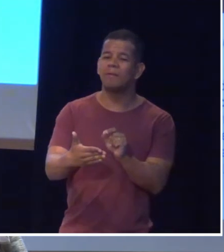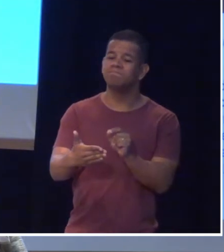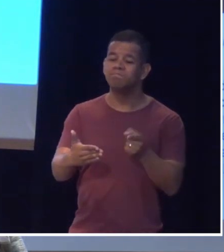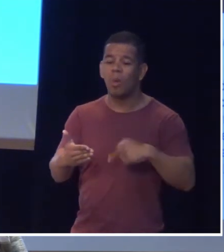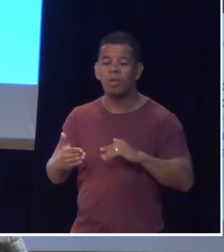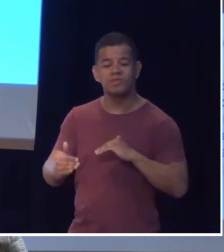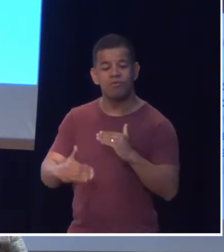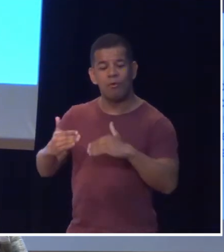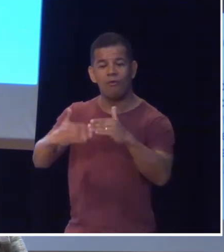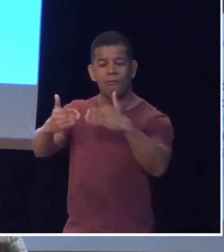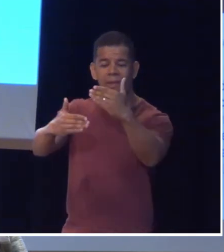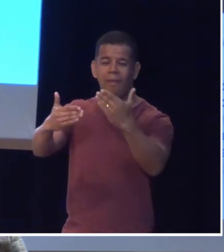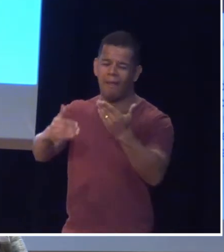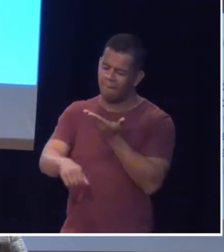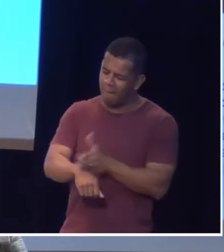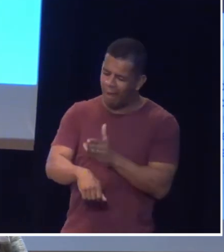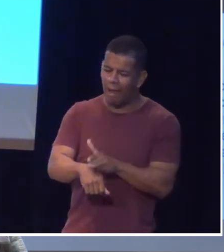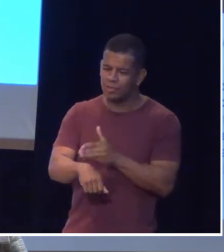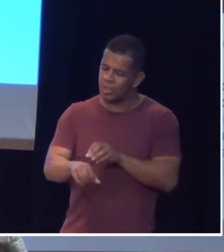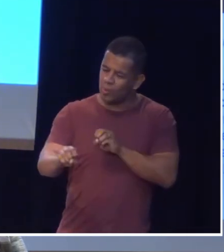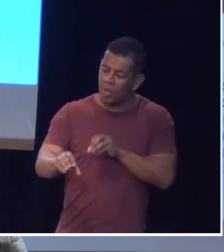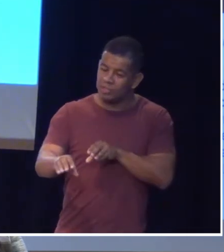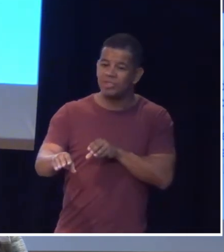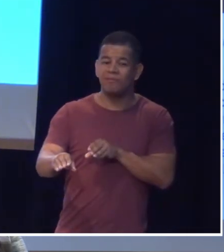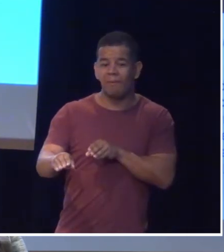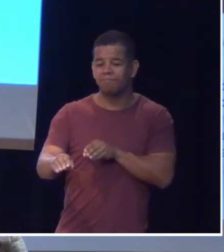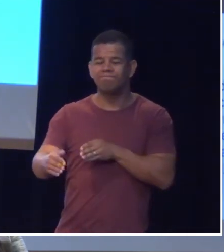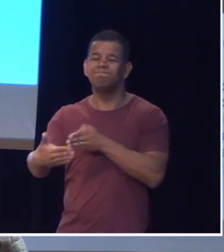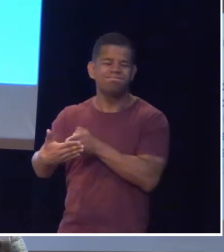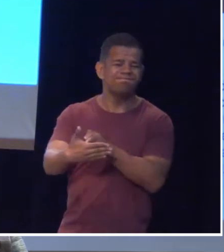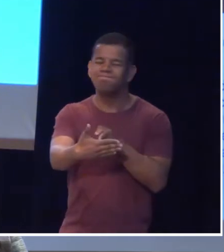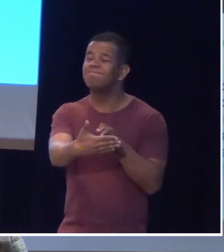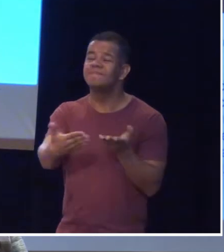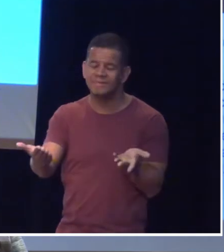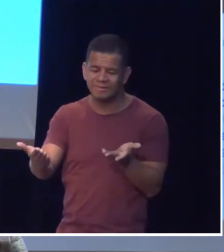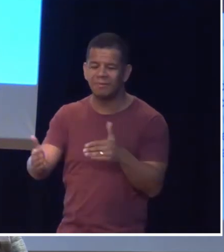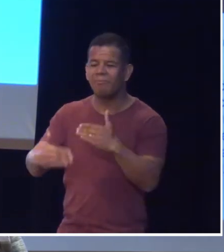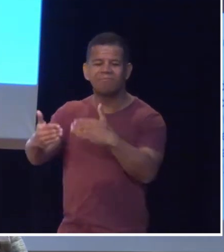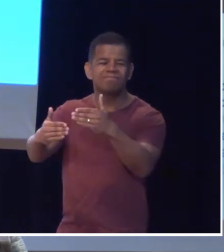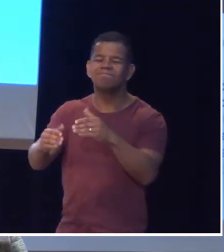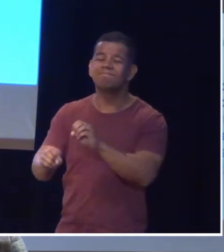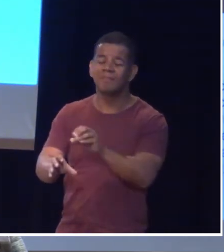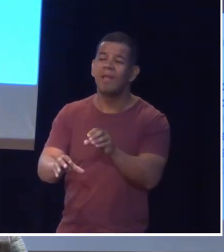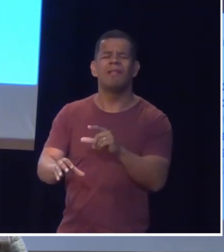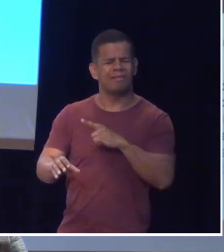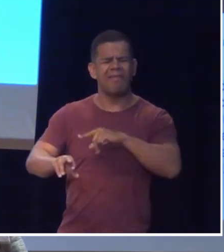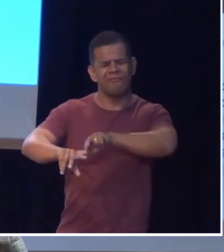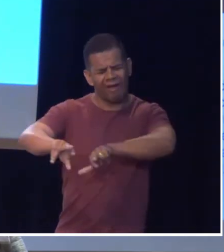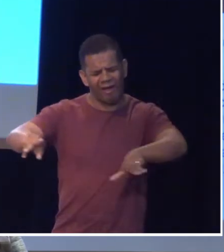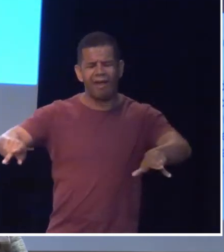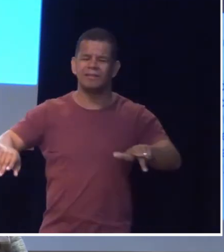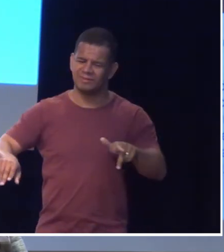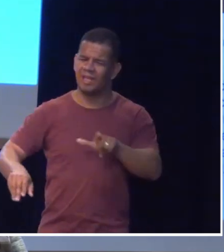desenvolvimentos para qualquer prática educativa. E eu selecionei algumas barreiras, que são várias, né, dentro da literatura, mas eu selecionei